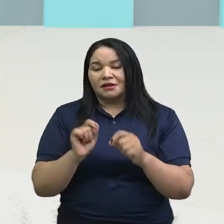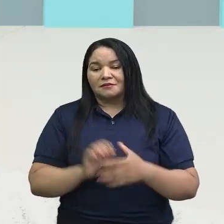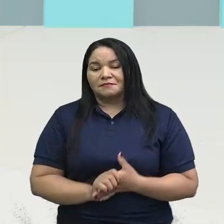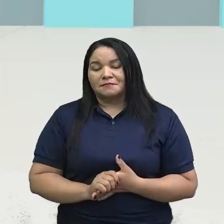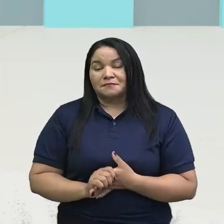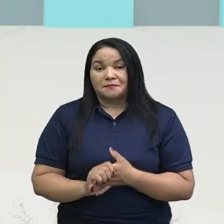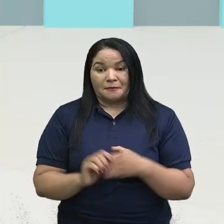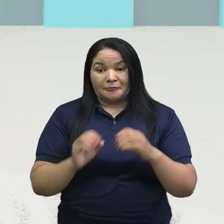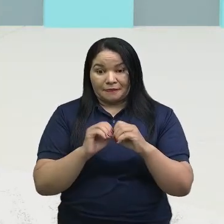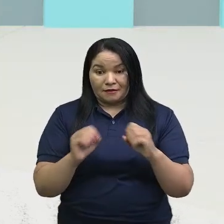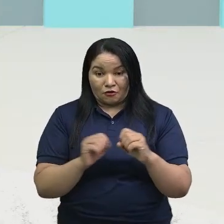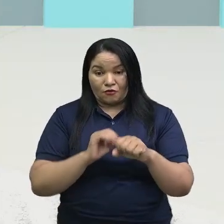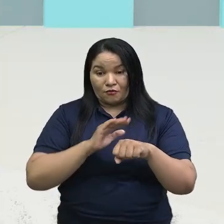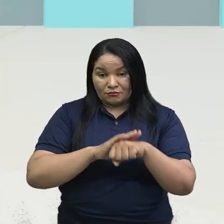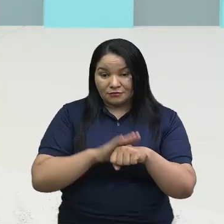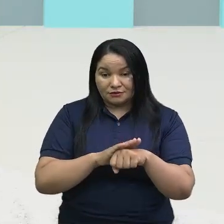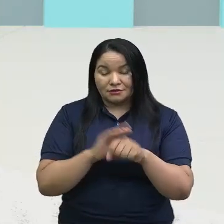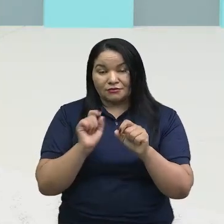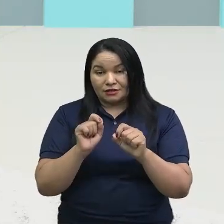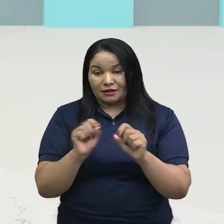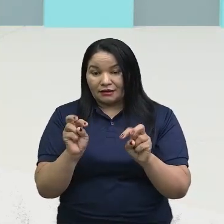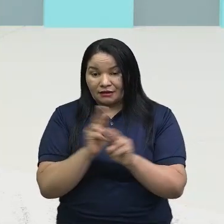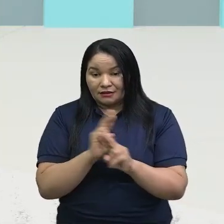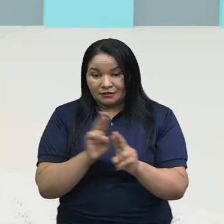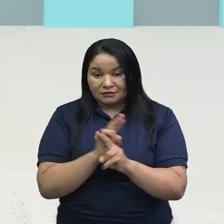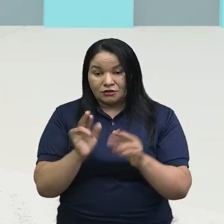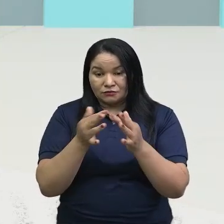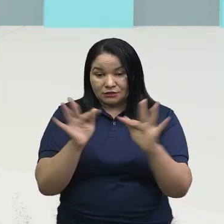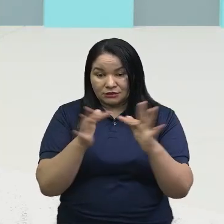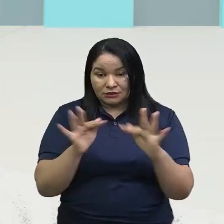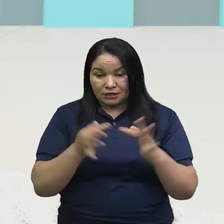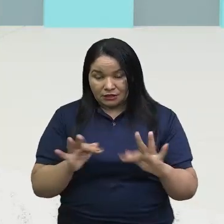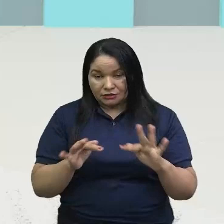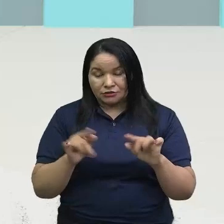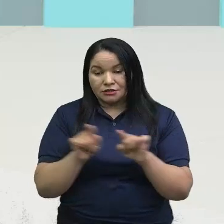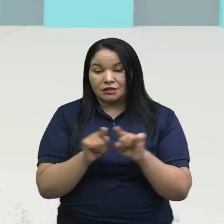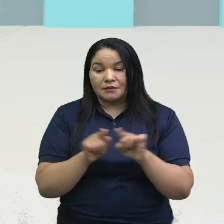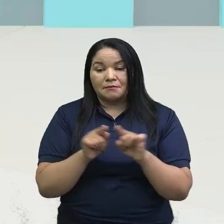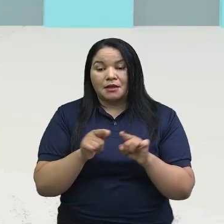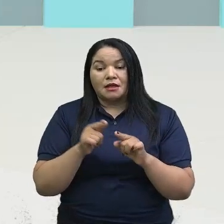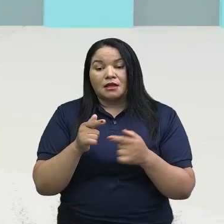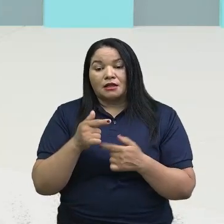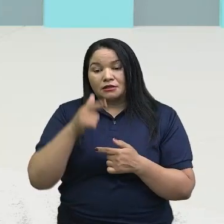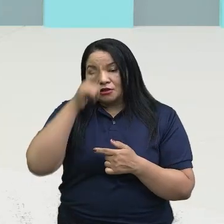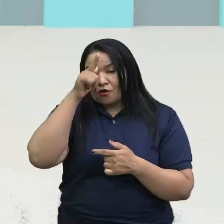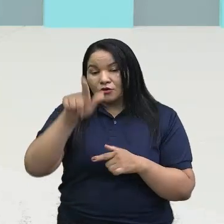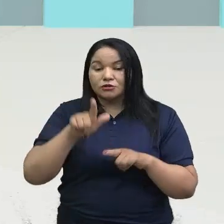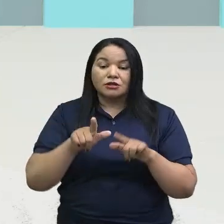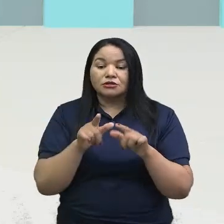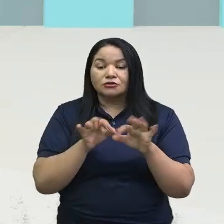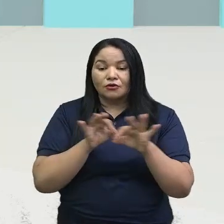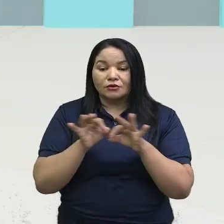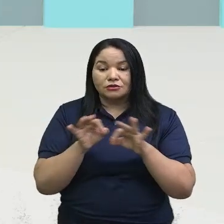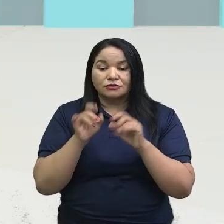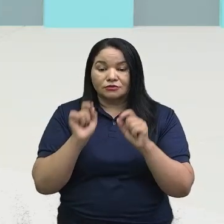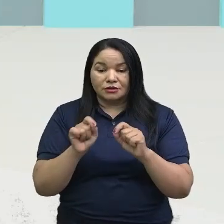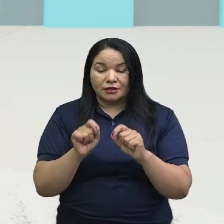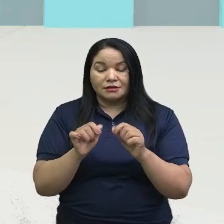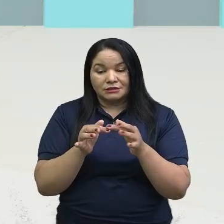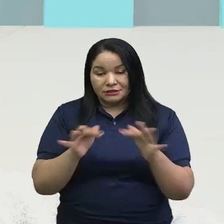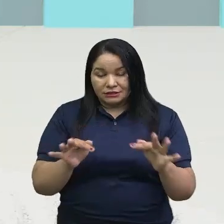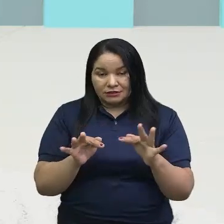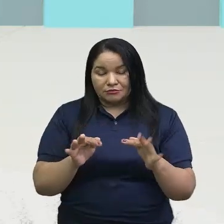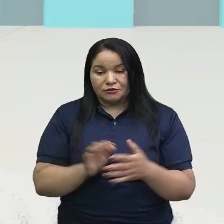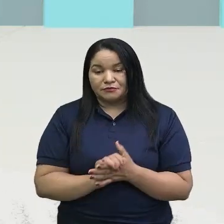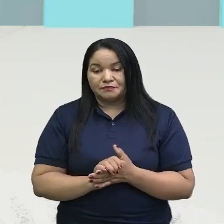coordenadas, elas estabelecem relações sintáticas e lógicas mais simples do que as